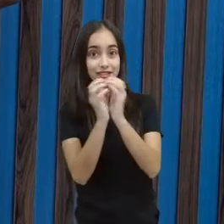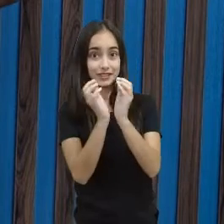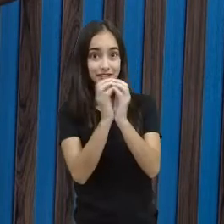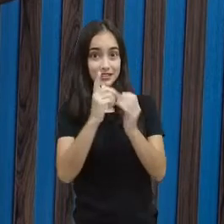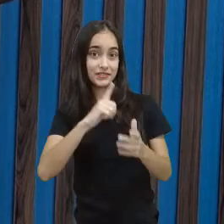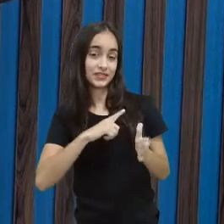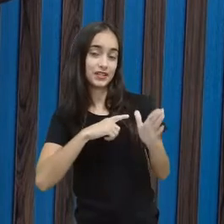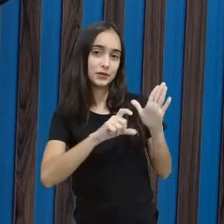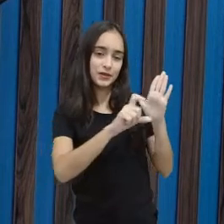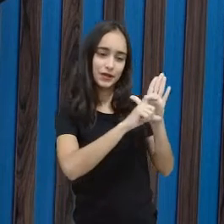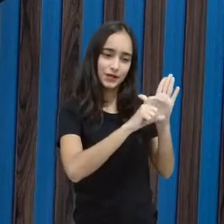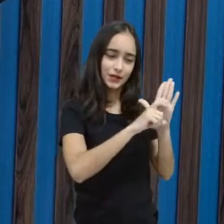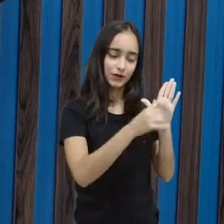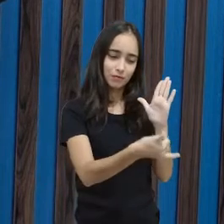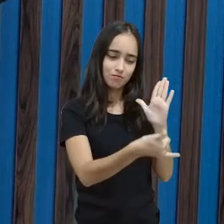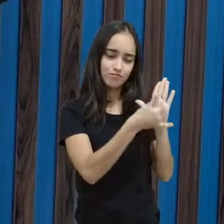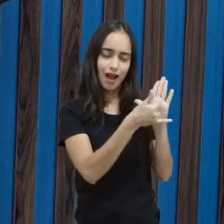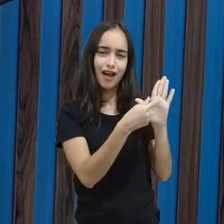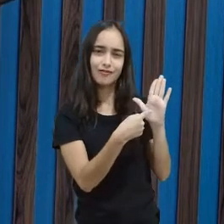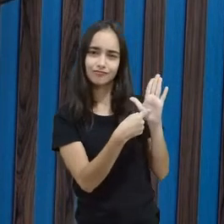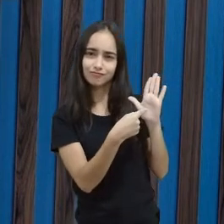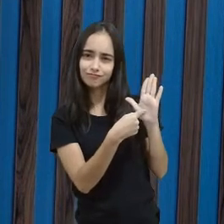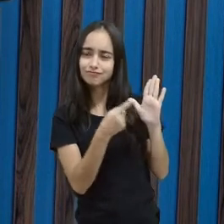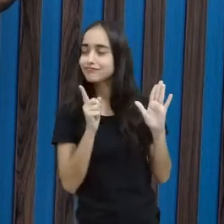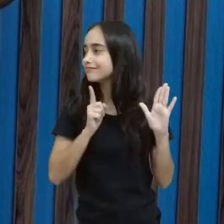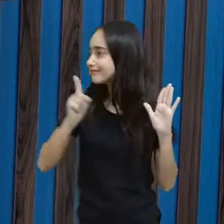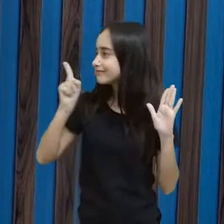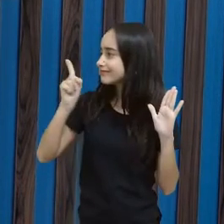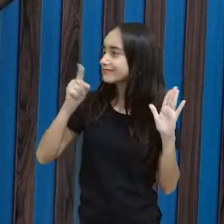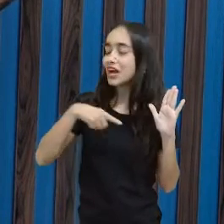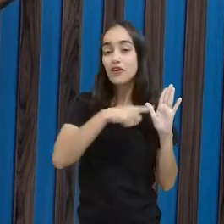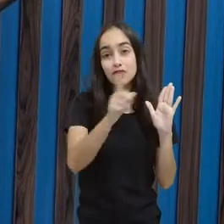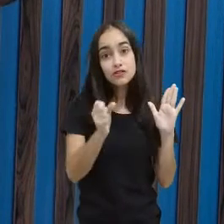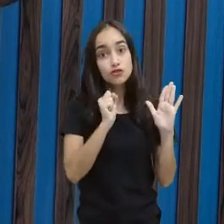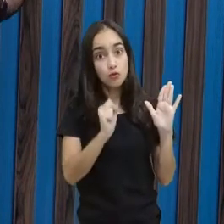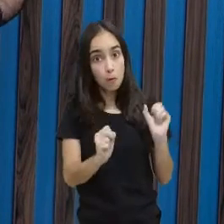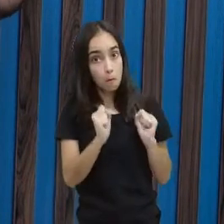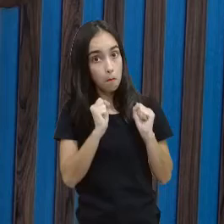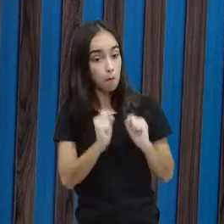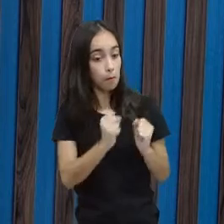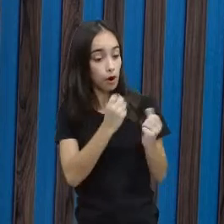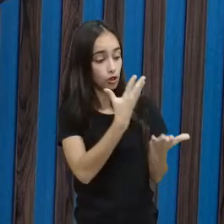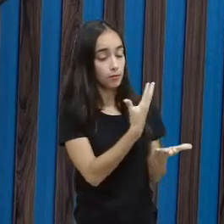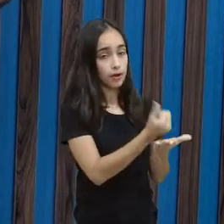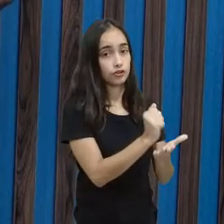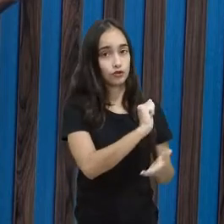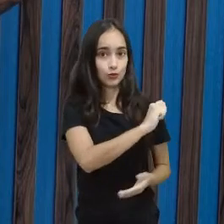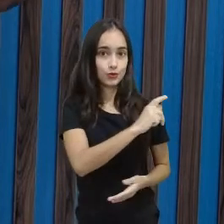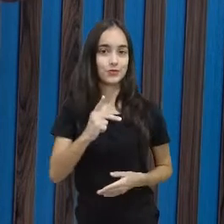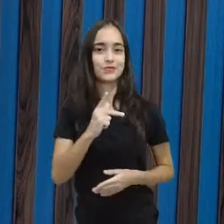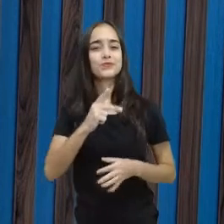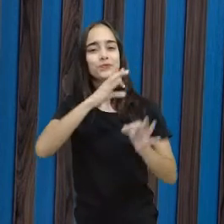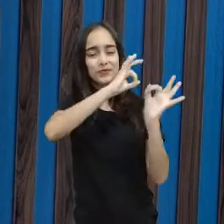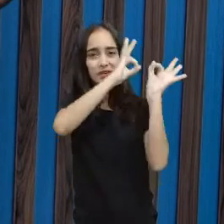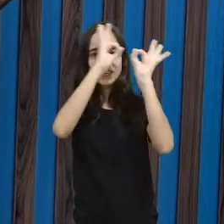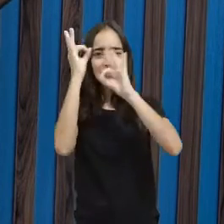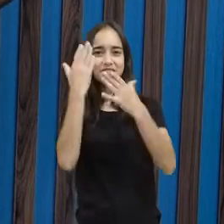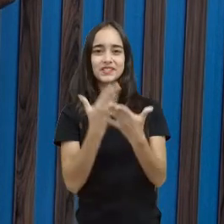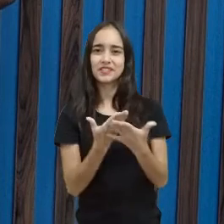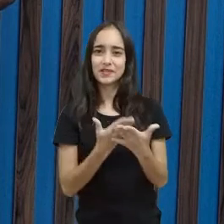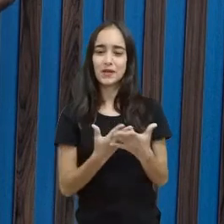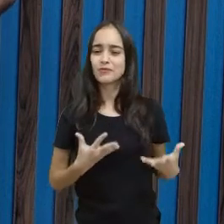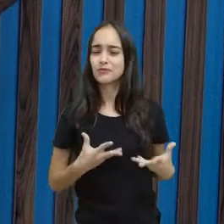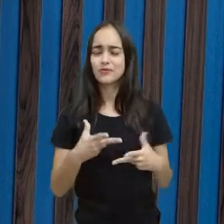do aplicativo do Educa Recife, aponta, baixa o aplicativo, instala, pode assistir por ele com a sua